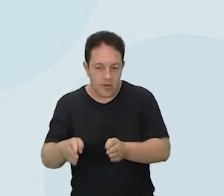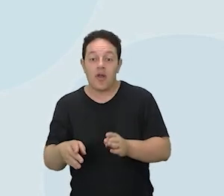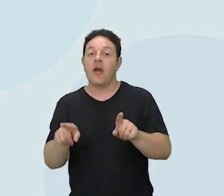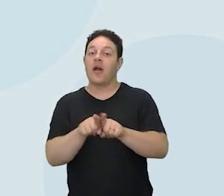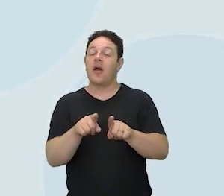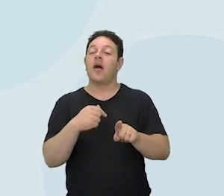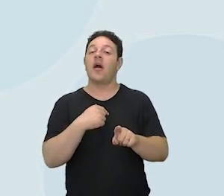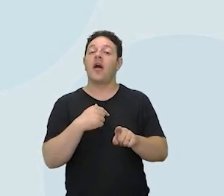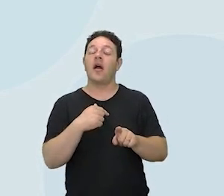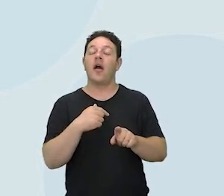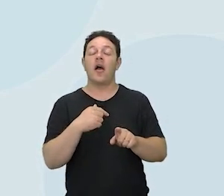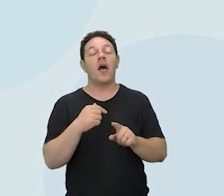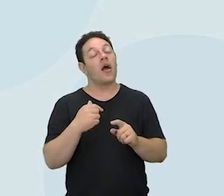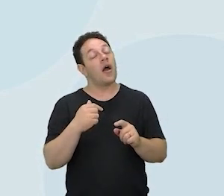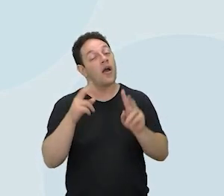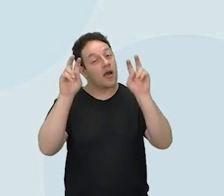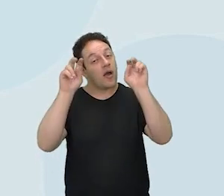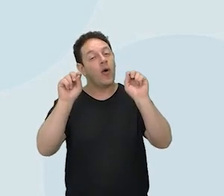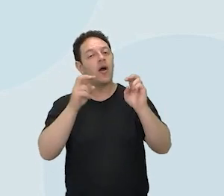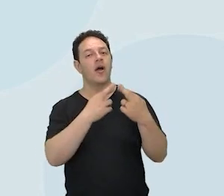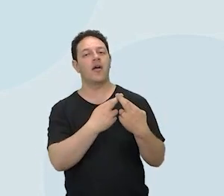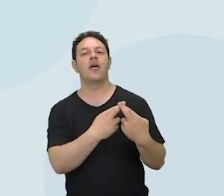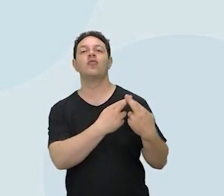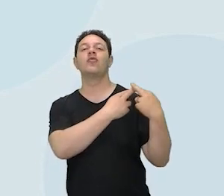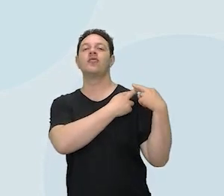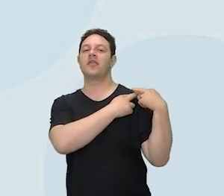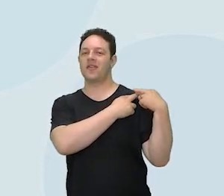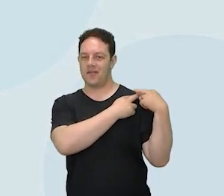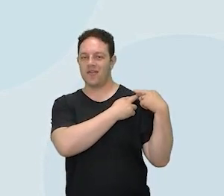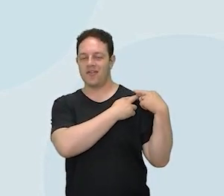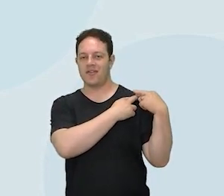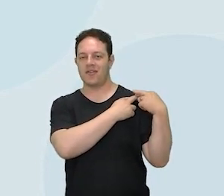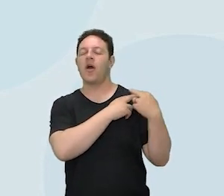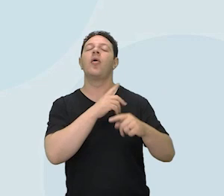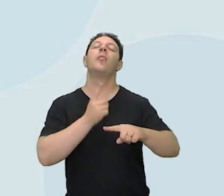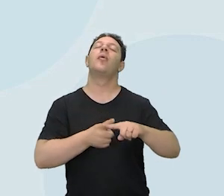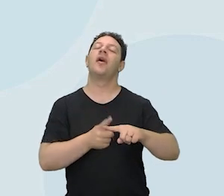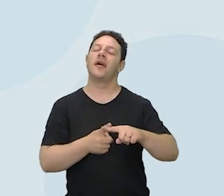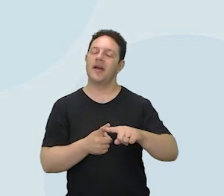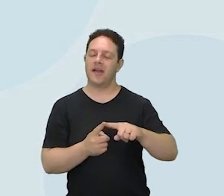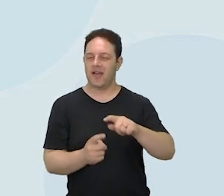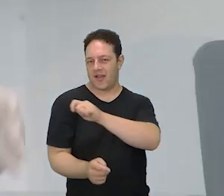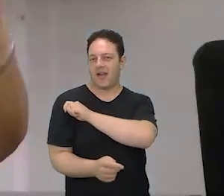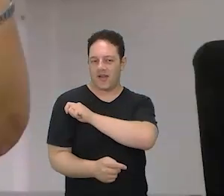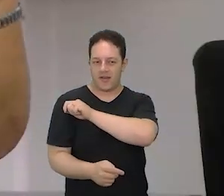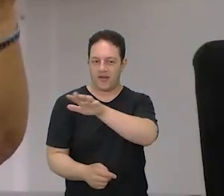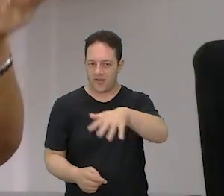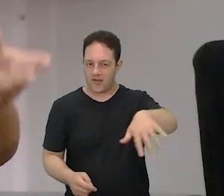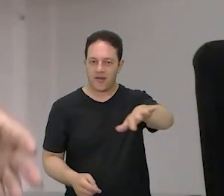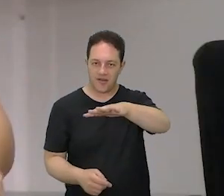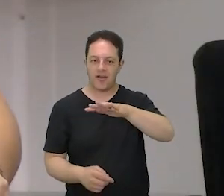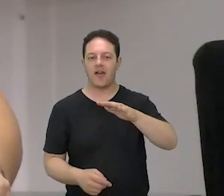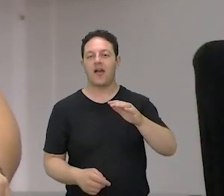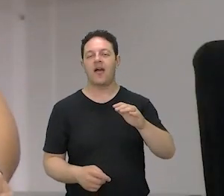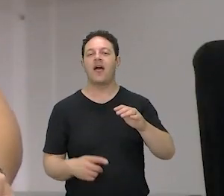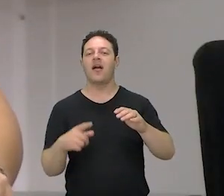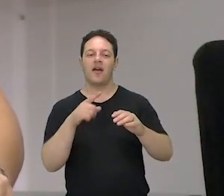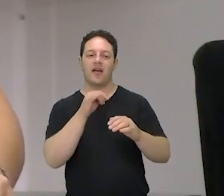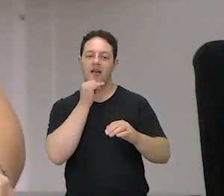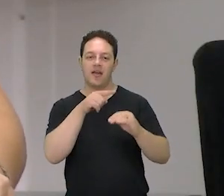também, porque o nosso aluno, Vanderlei, ele estava, os nossos segundos anos, ele fica no segundo andar da